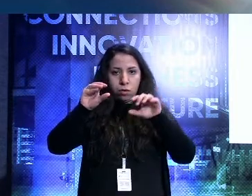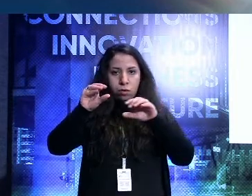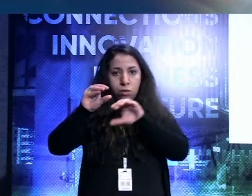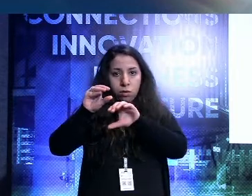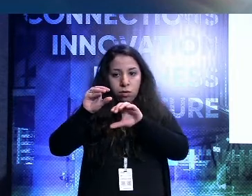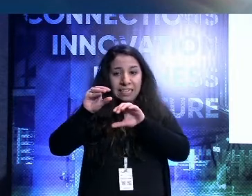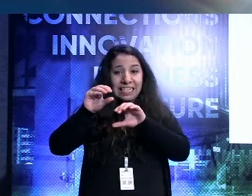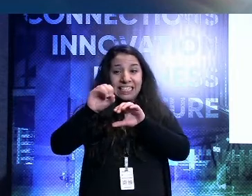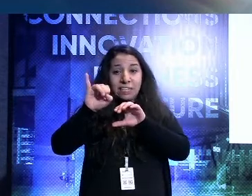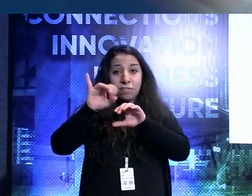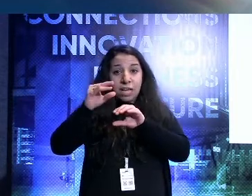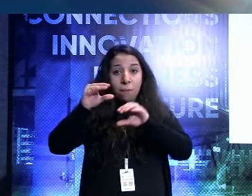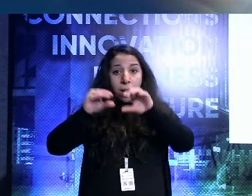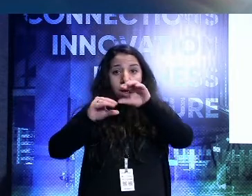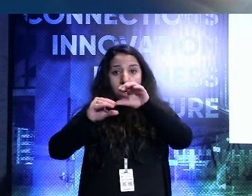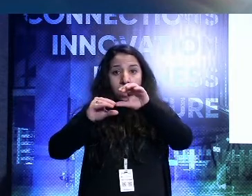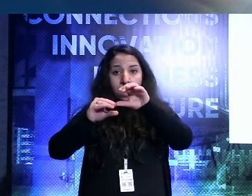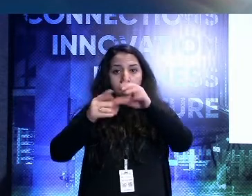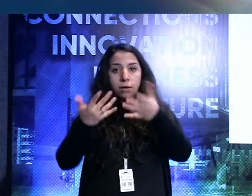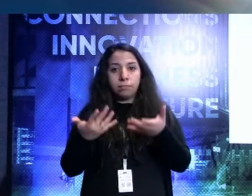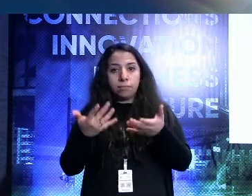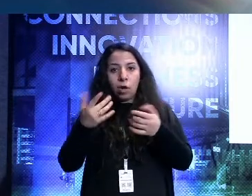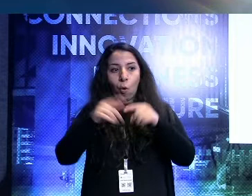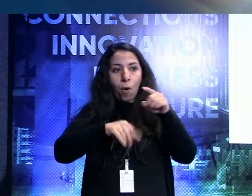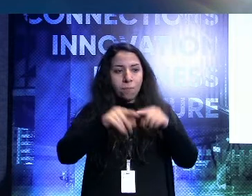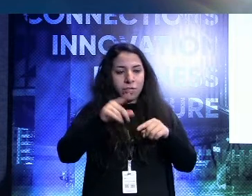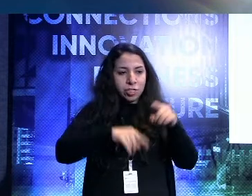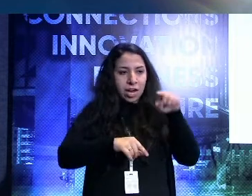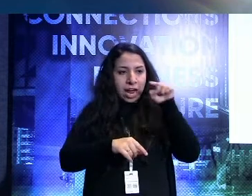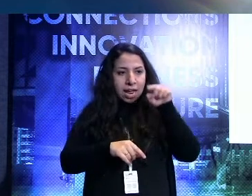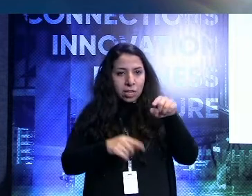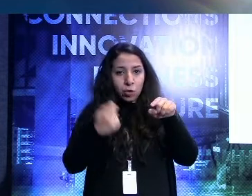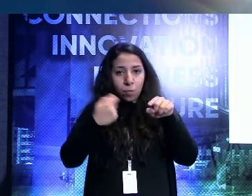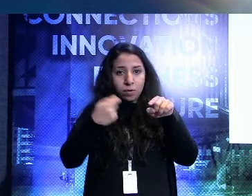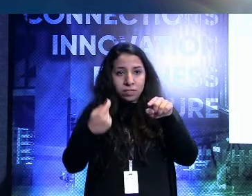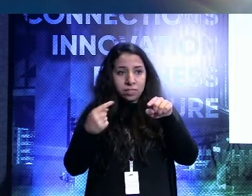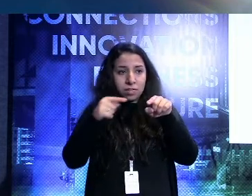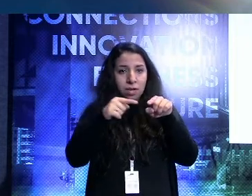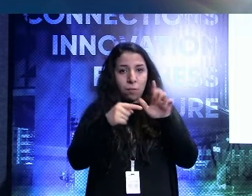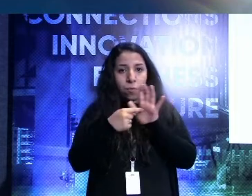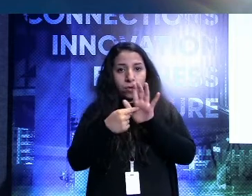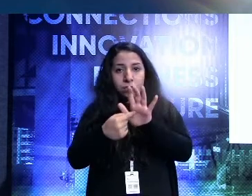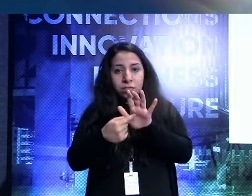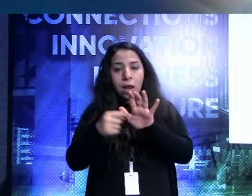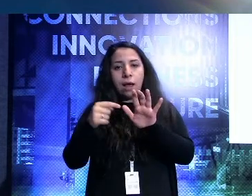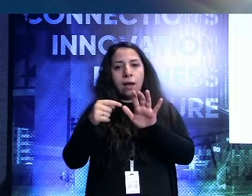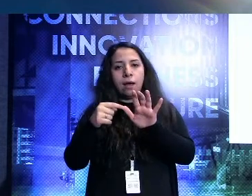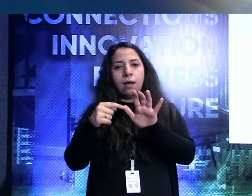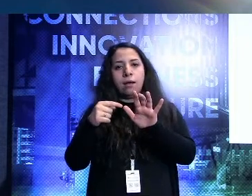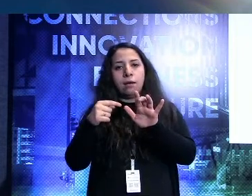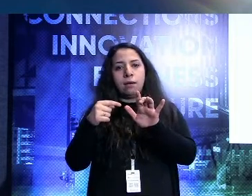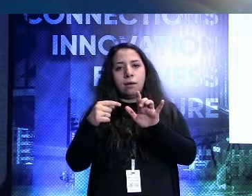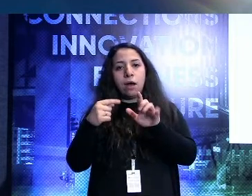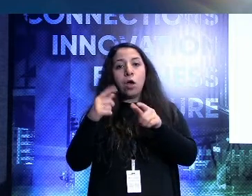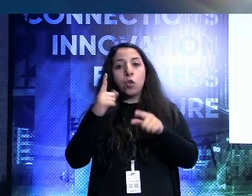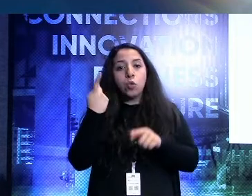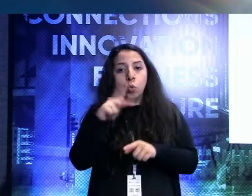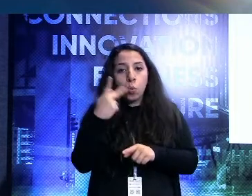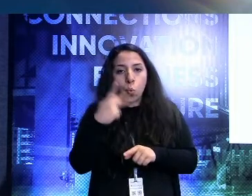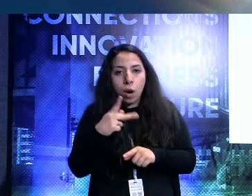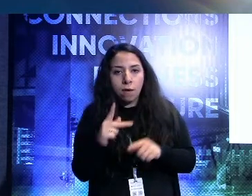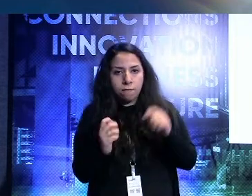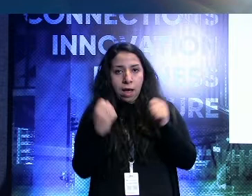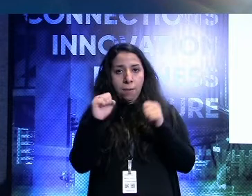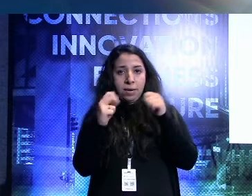está instanciando o objeto que deveria ser o objeto que a tua fábrica vai construir. Isso faz menos sentido